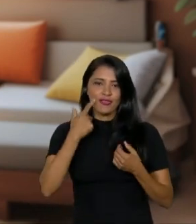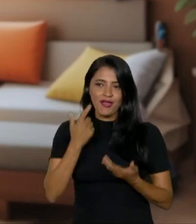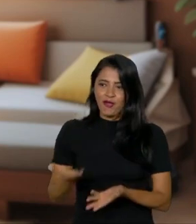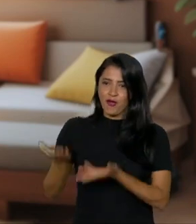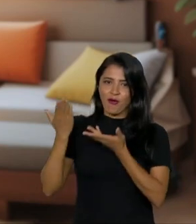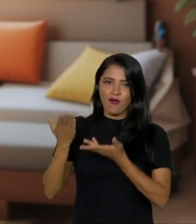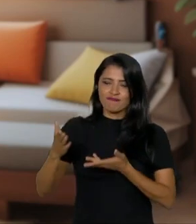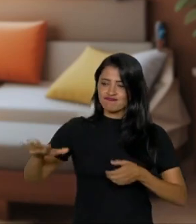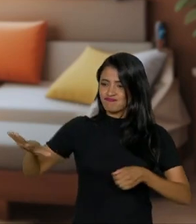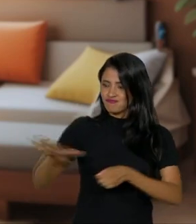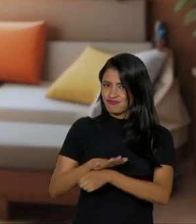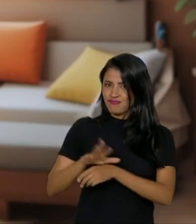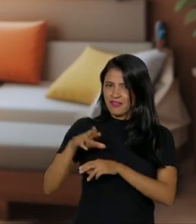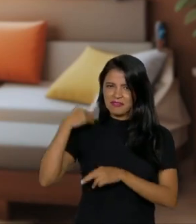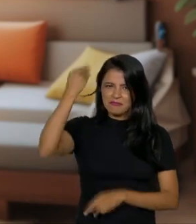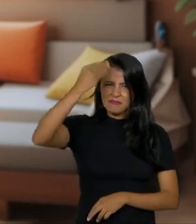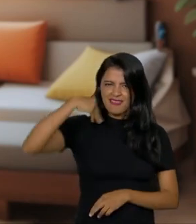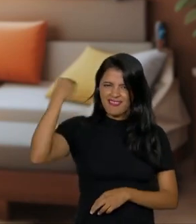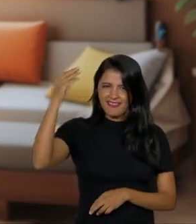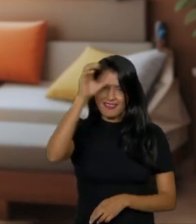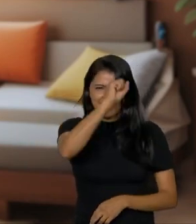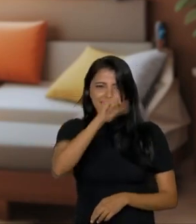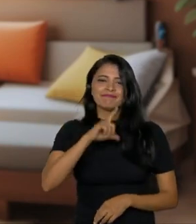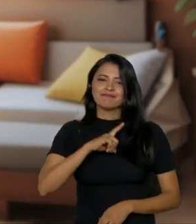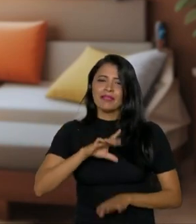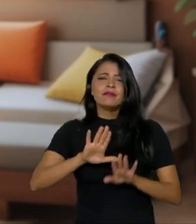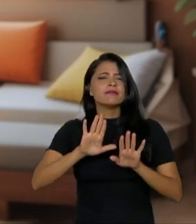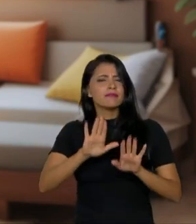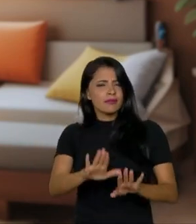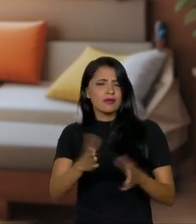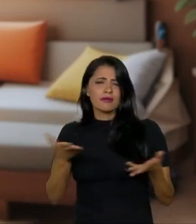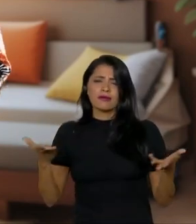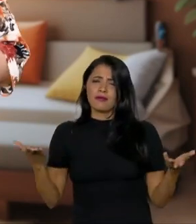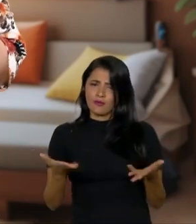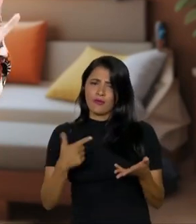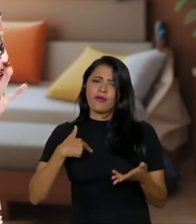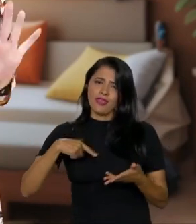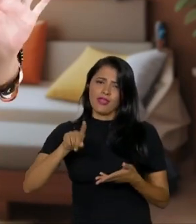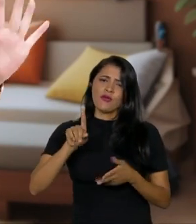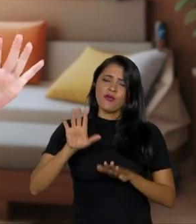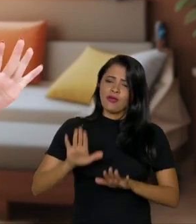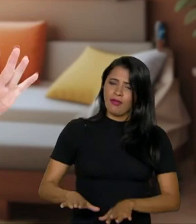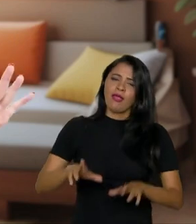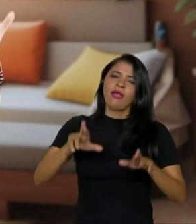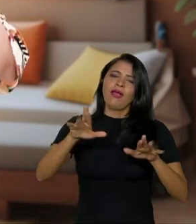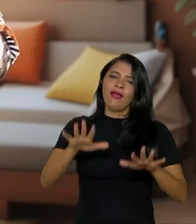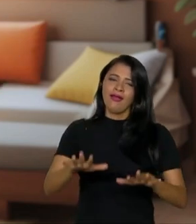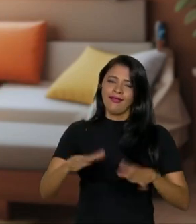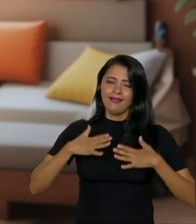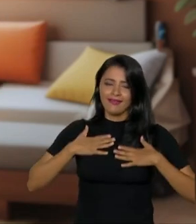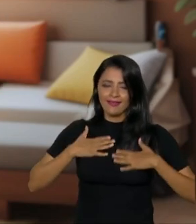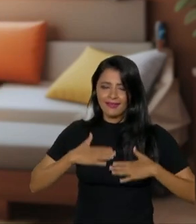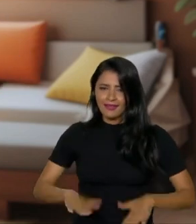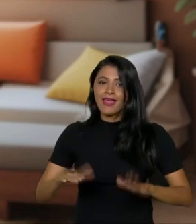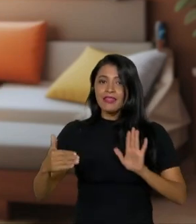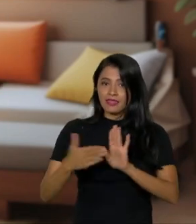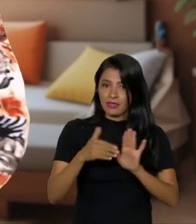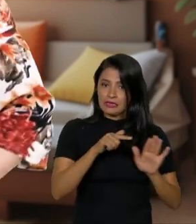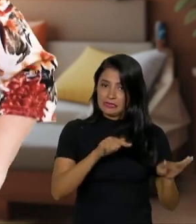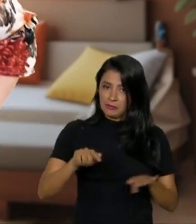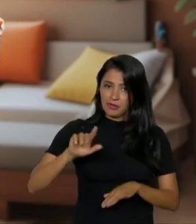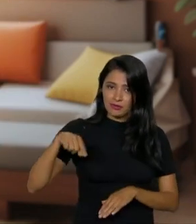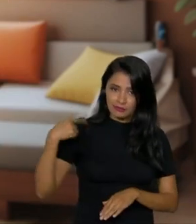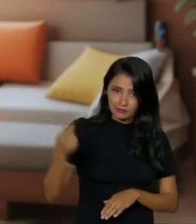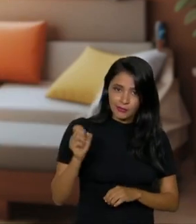com a mala cheia de experiências e aprendizados. Mas agora eu vou descansar um pouquinho. Só até semana que vem,